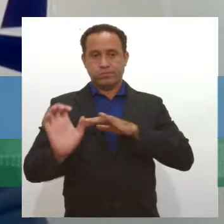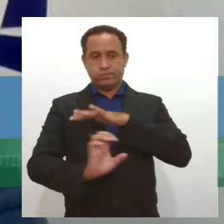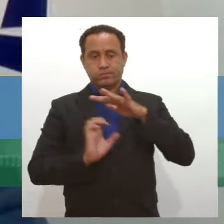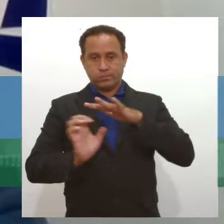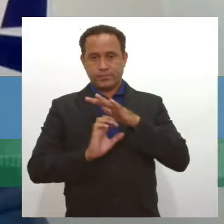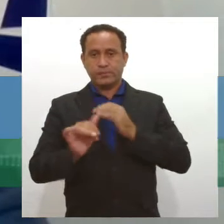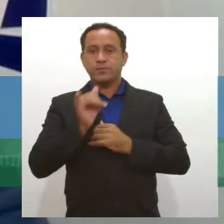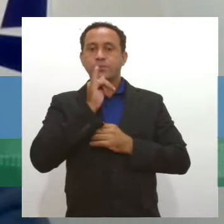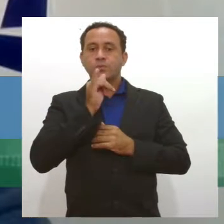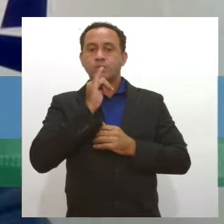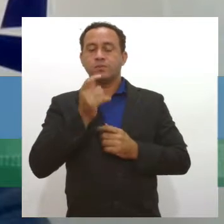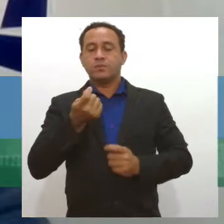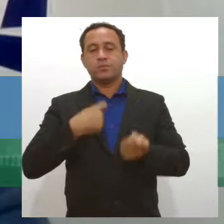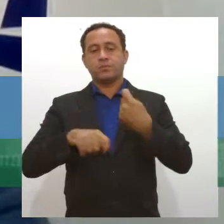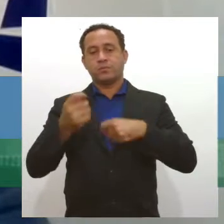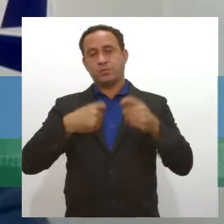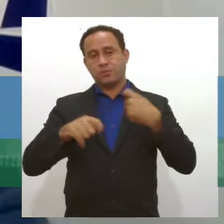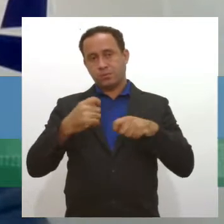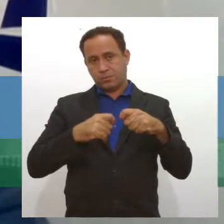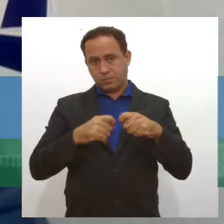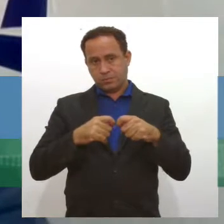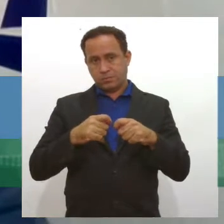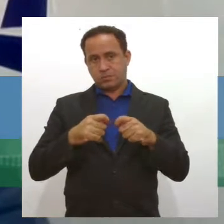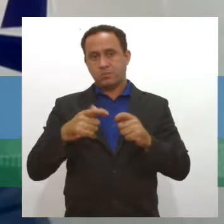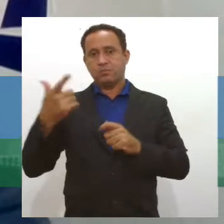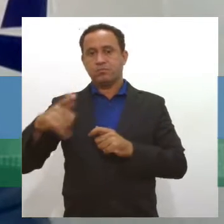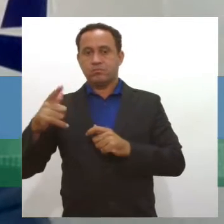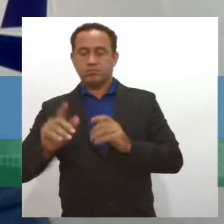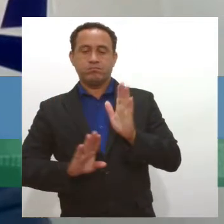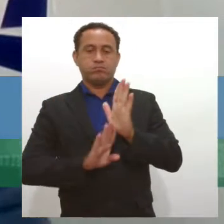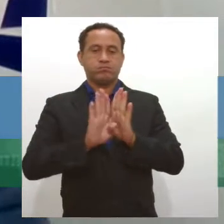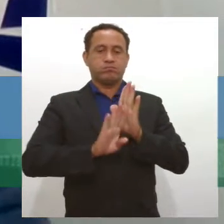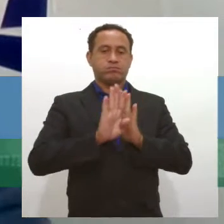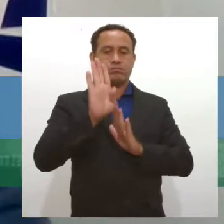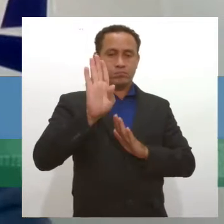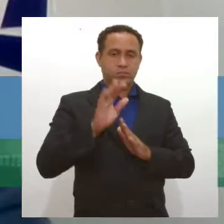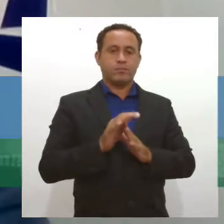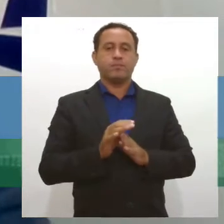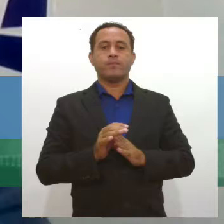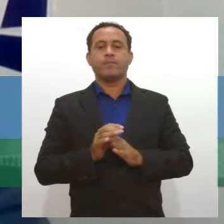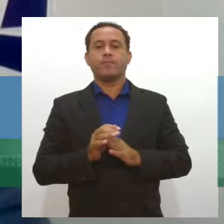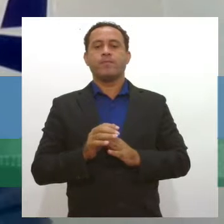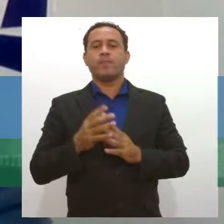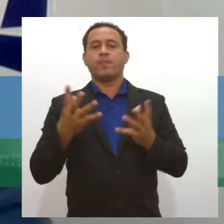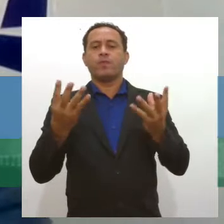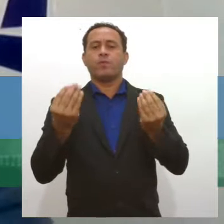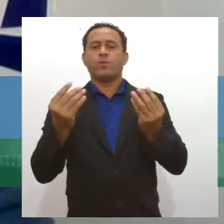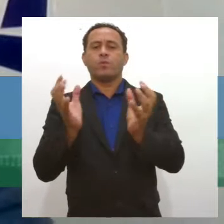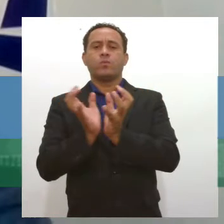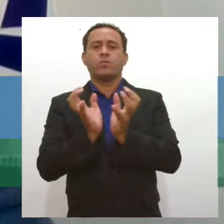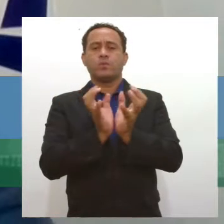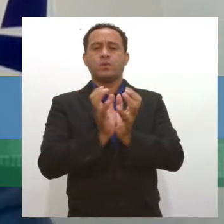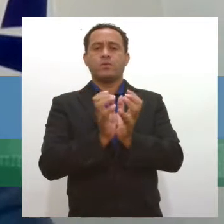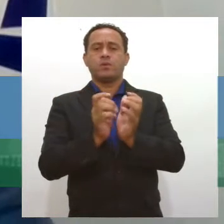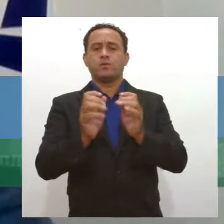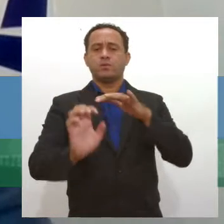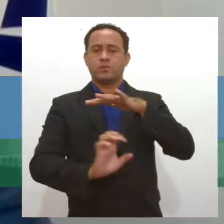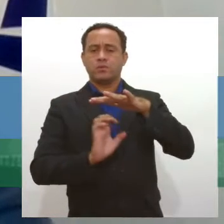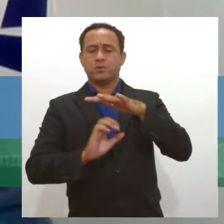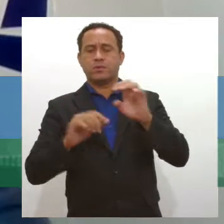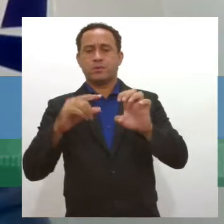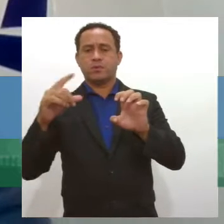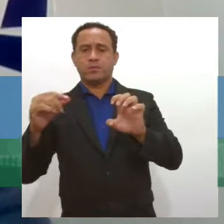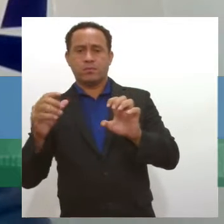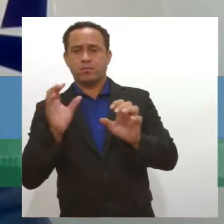um modelo de negócio que seja repetitiva e escalável. Então, uma organização é um grupo de pessoas em busca de um modelo de